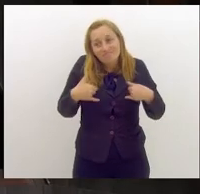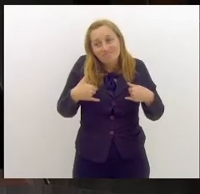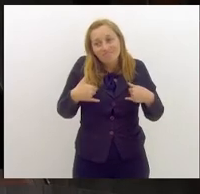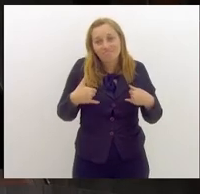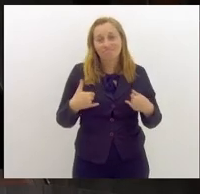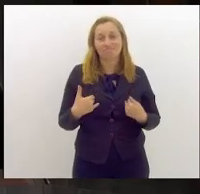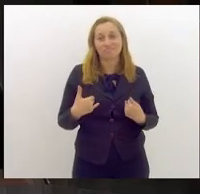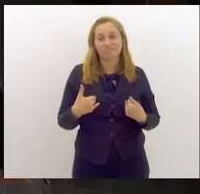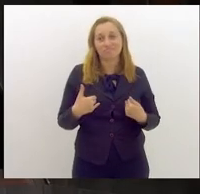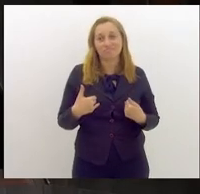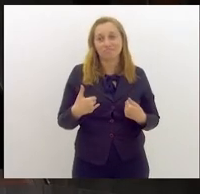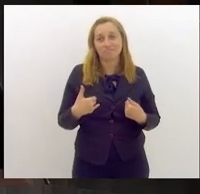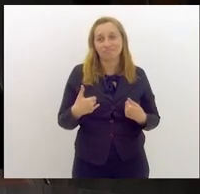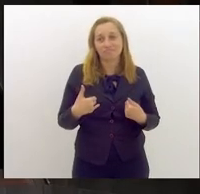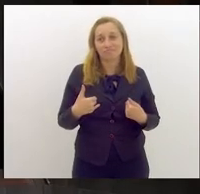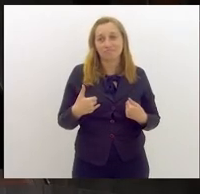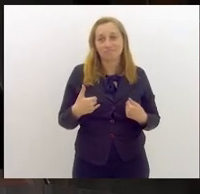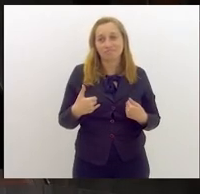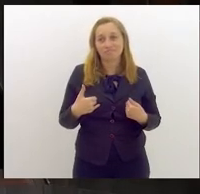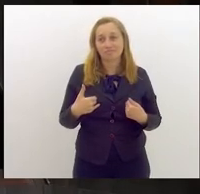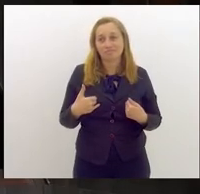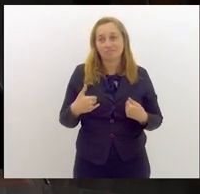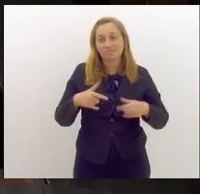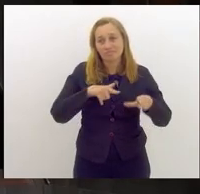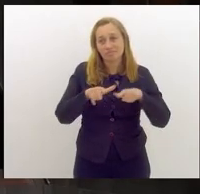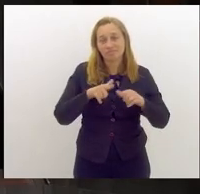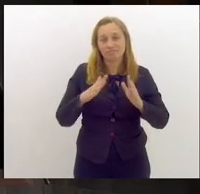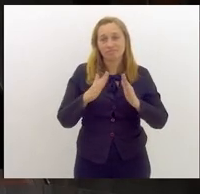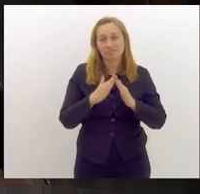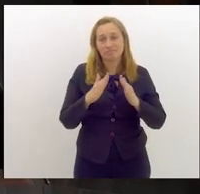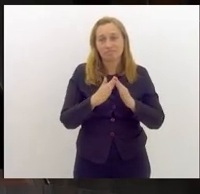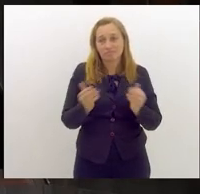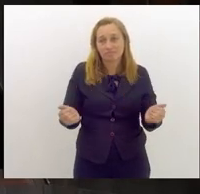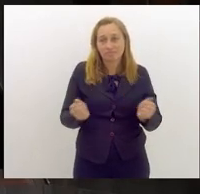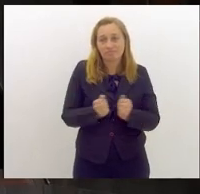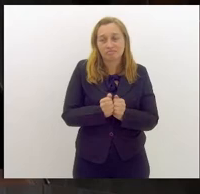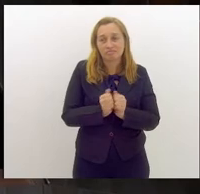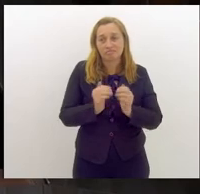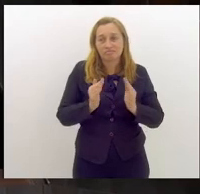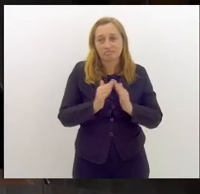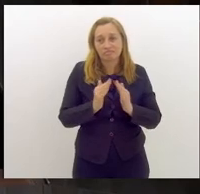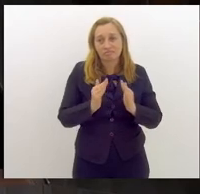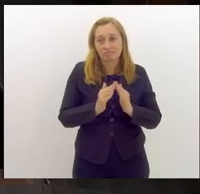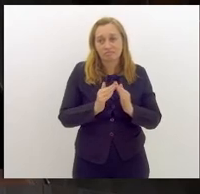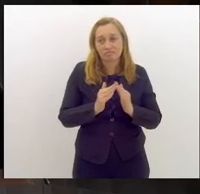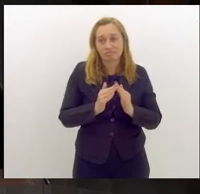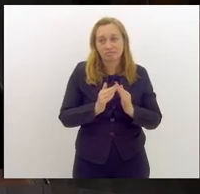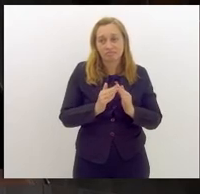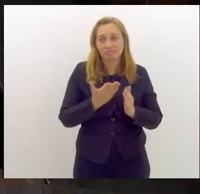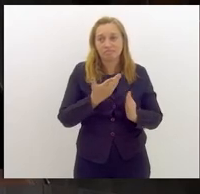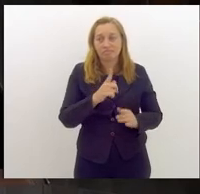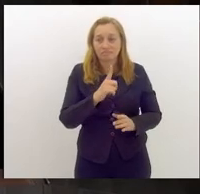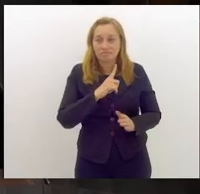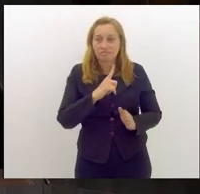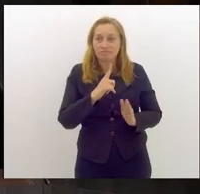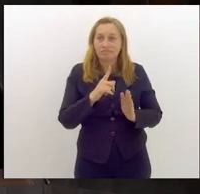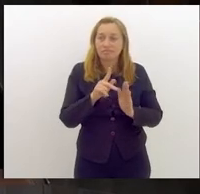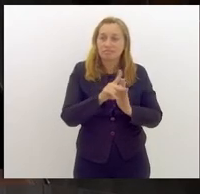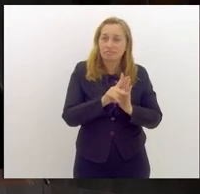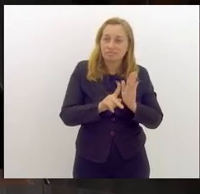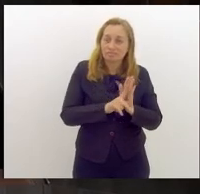grande ter assento nessa casa participar dessa casa tem meus projetos